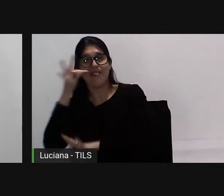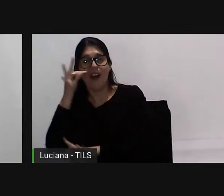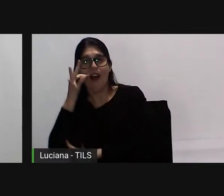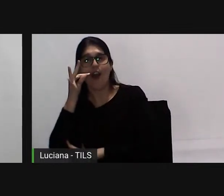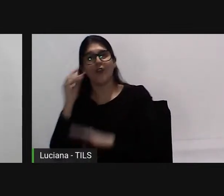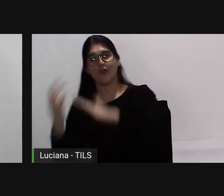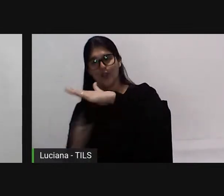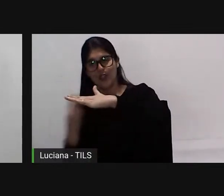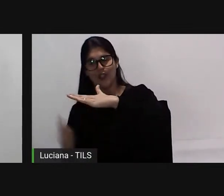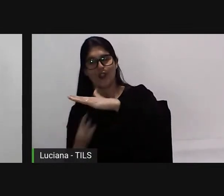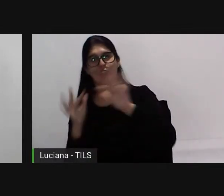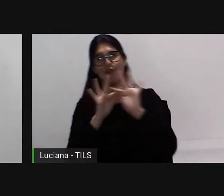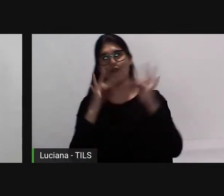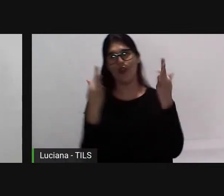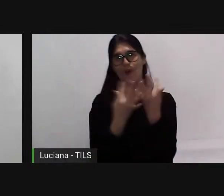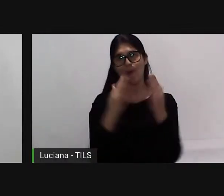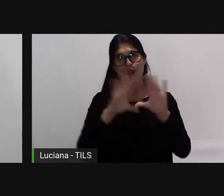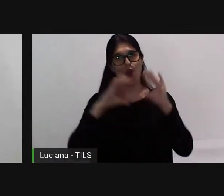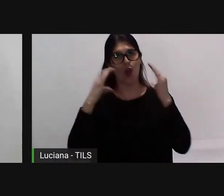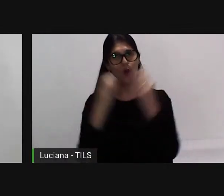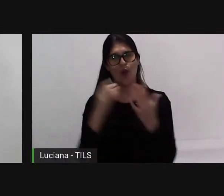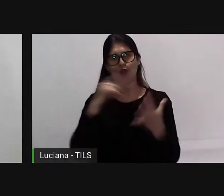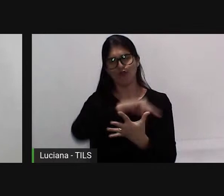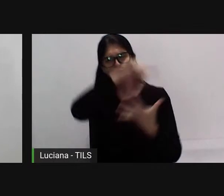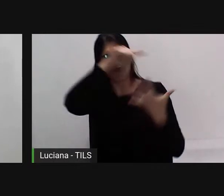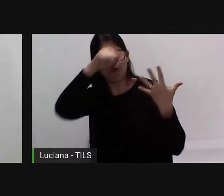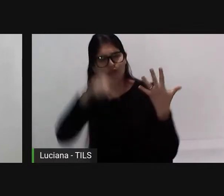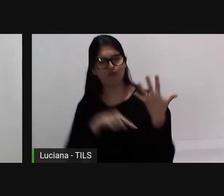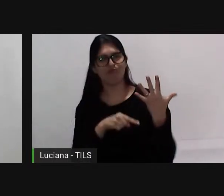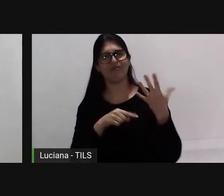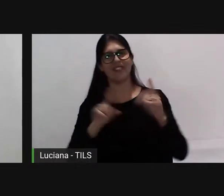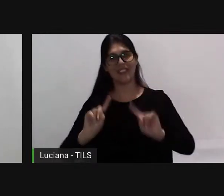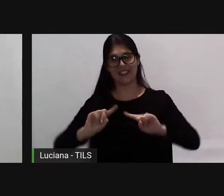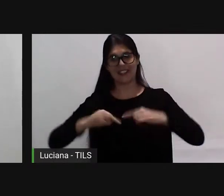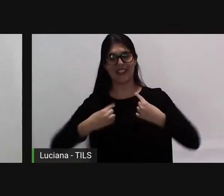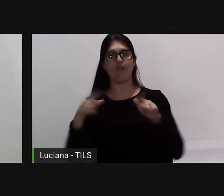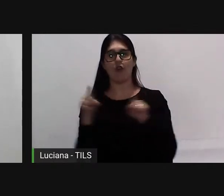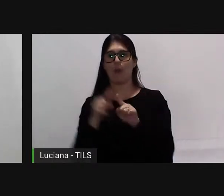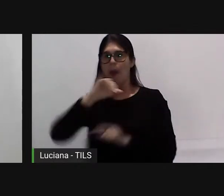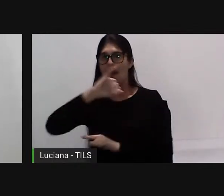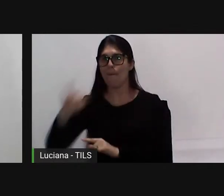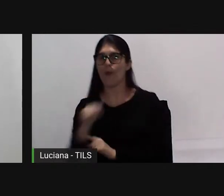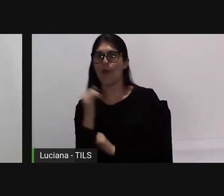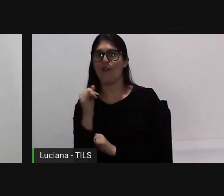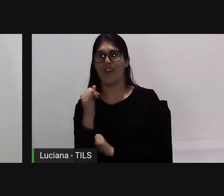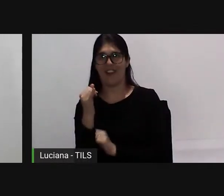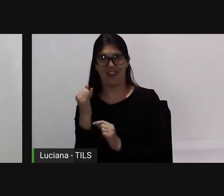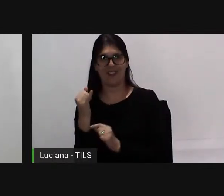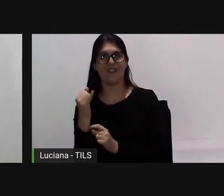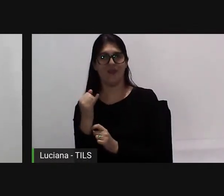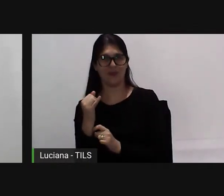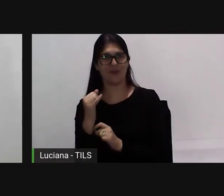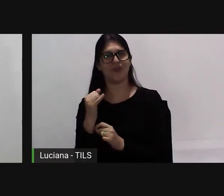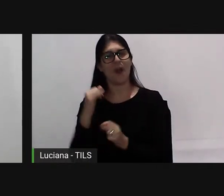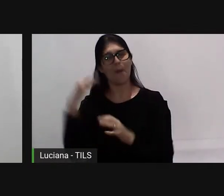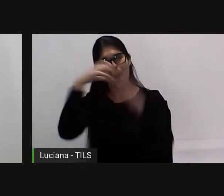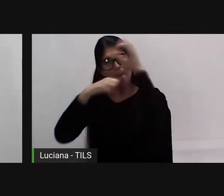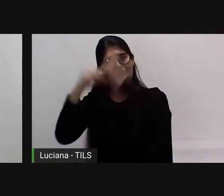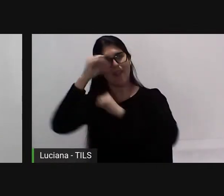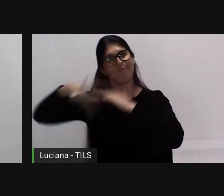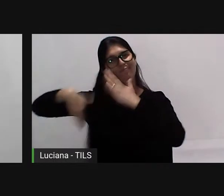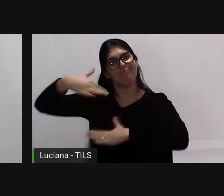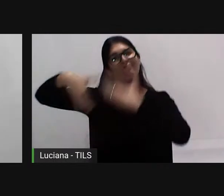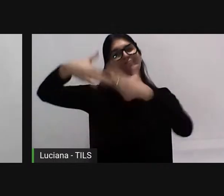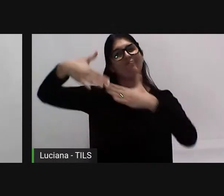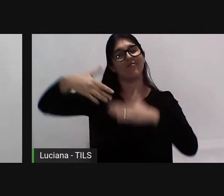e comunidade, nos desafiando e aproveitando todas as oportunidades para aprender e evoluir. Dedicamos todos